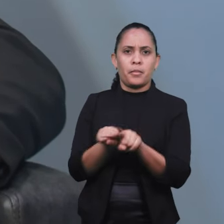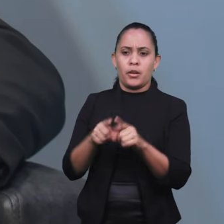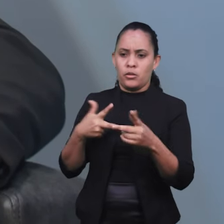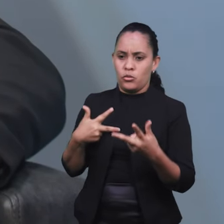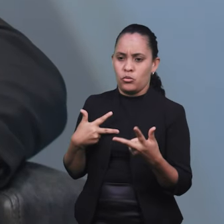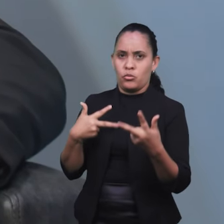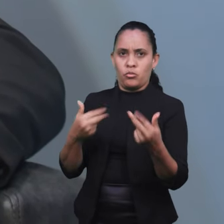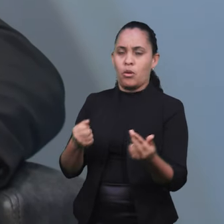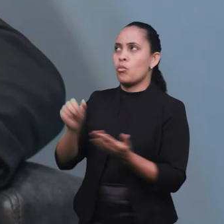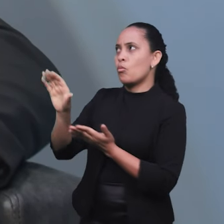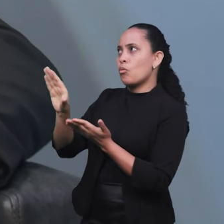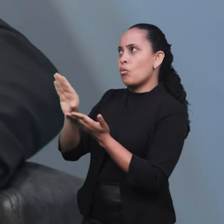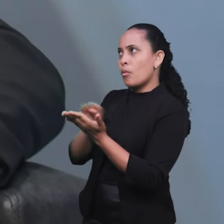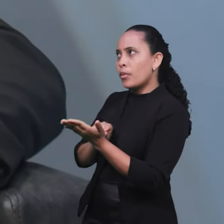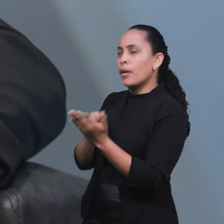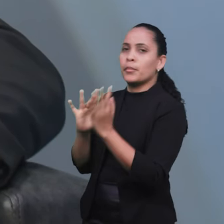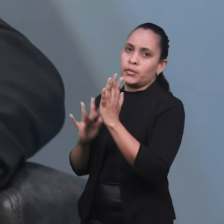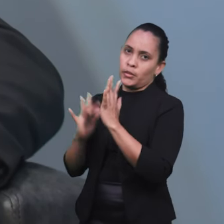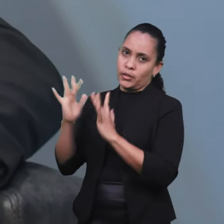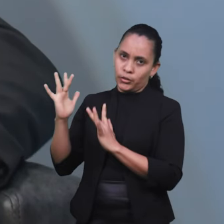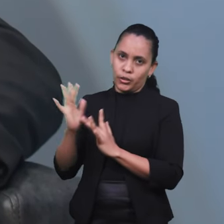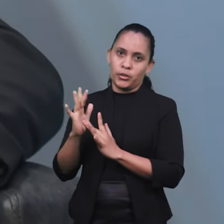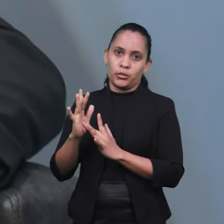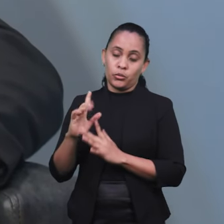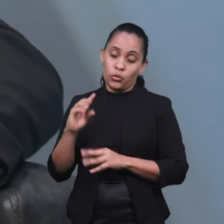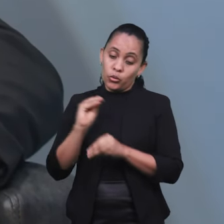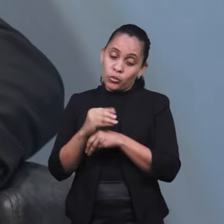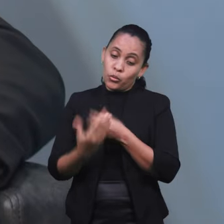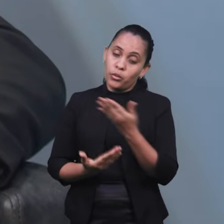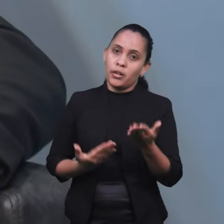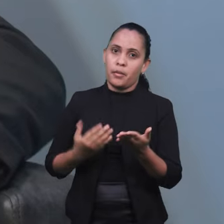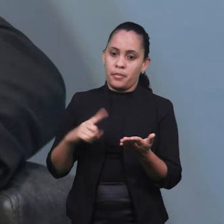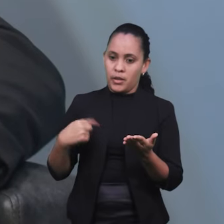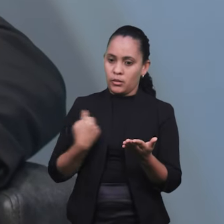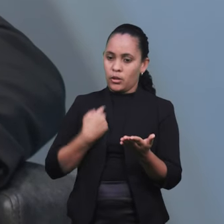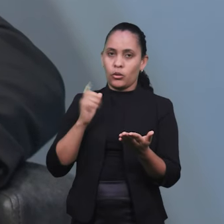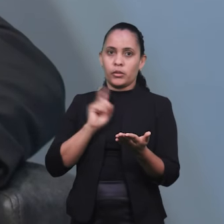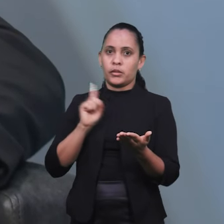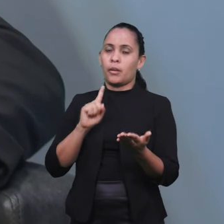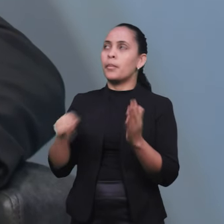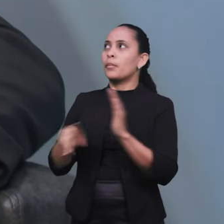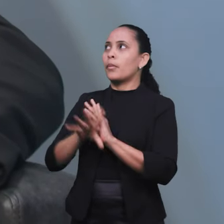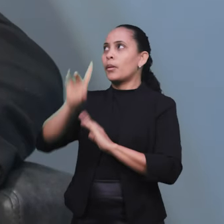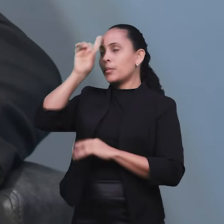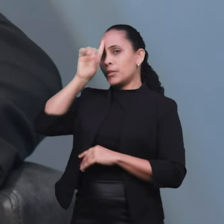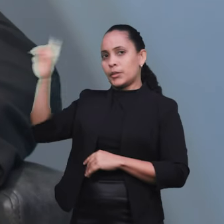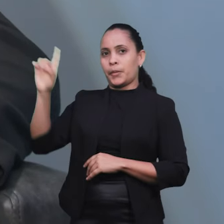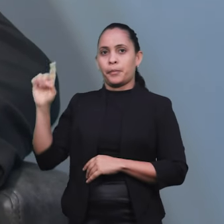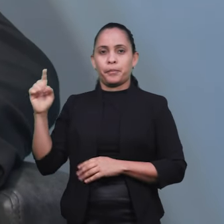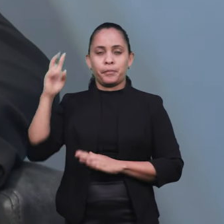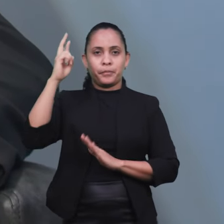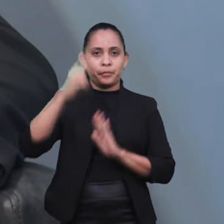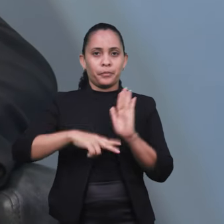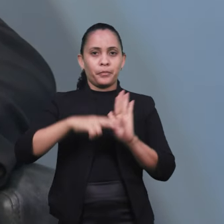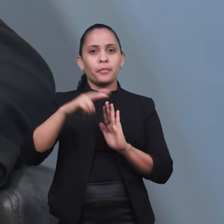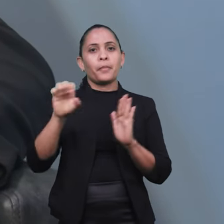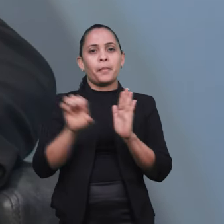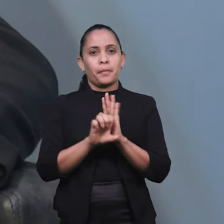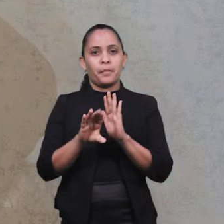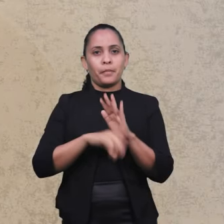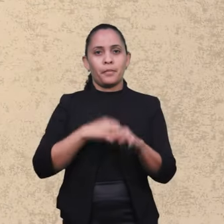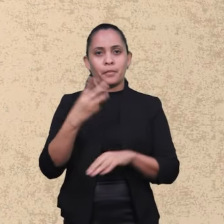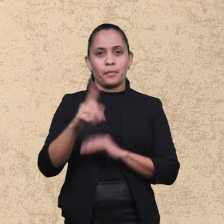repetimos, somos imitadores de Cristo, cuidamos daquilo que não é nosso. Então, eu vou ler o texto, pastor, em